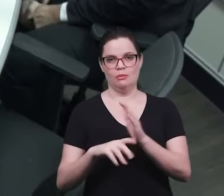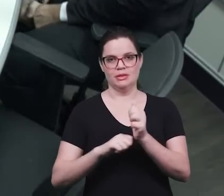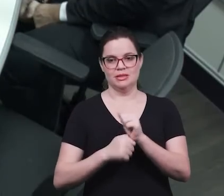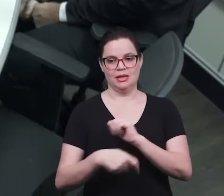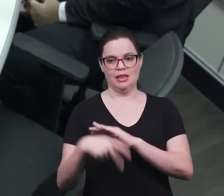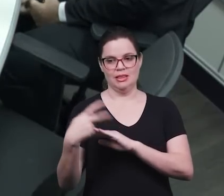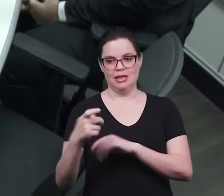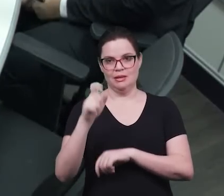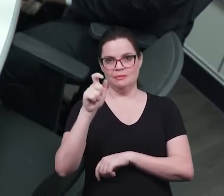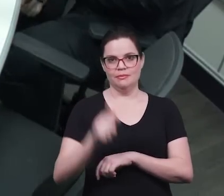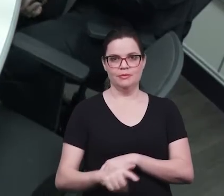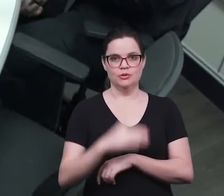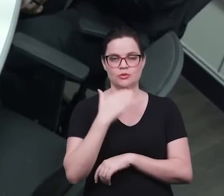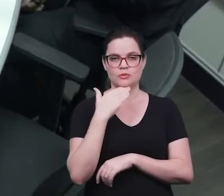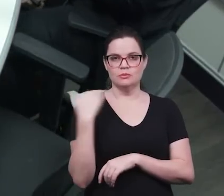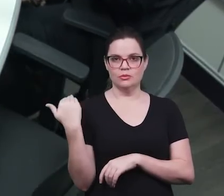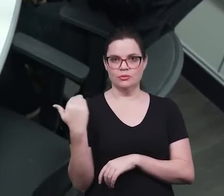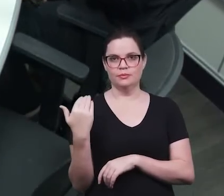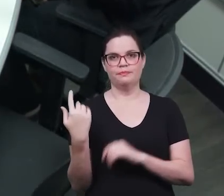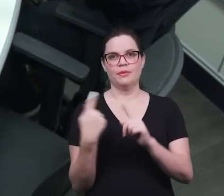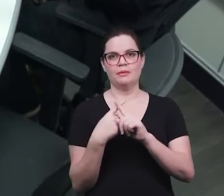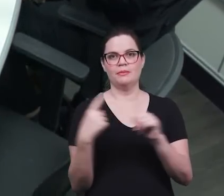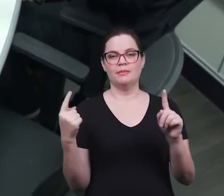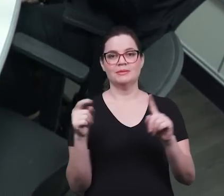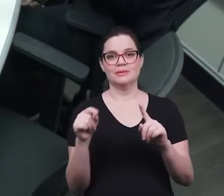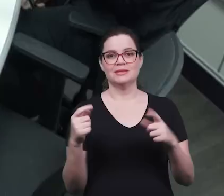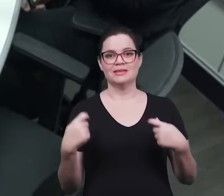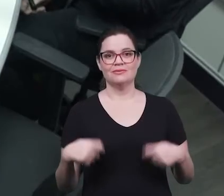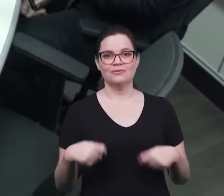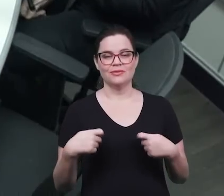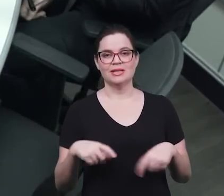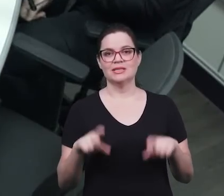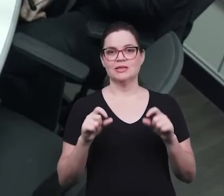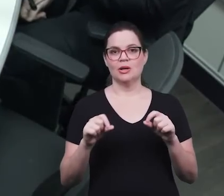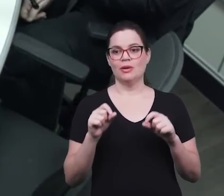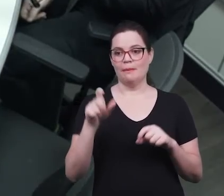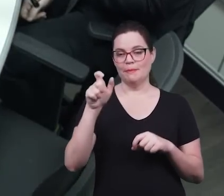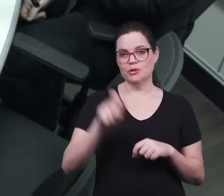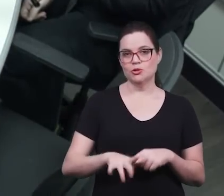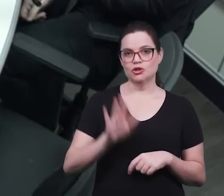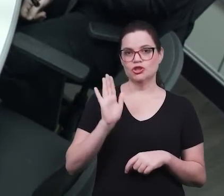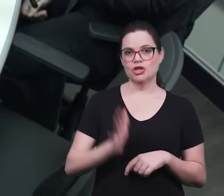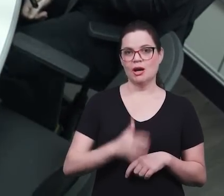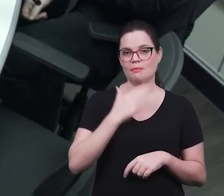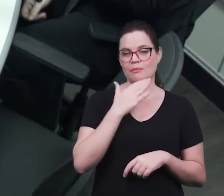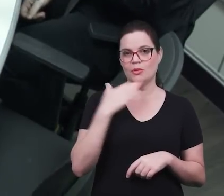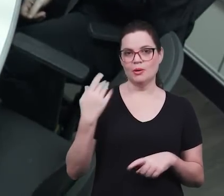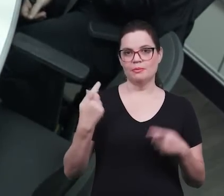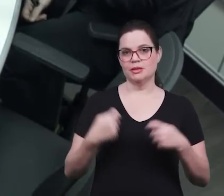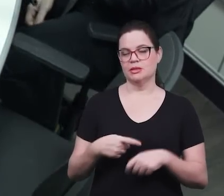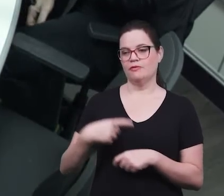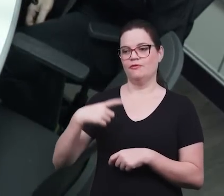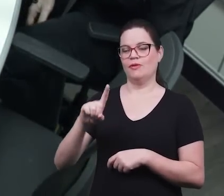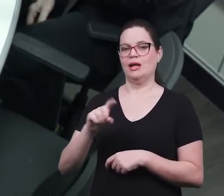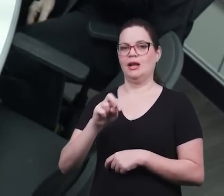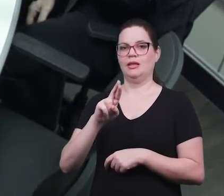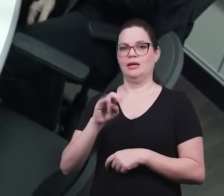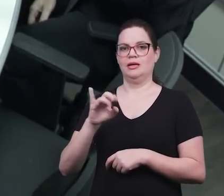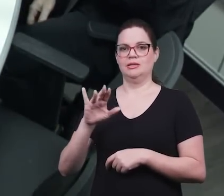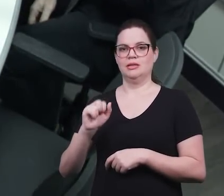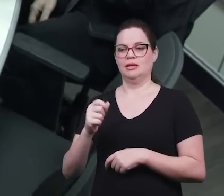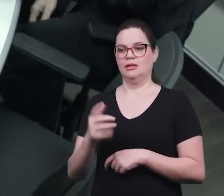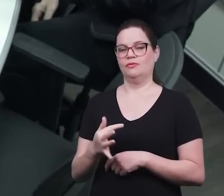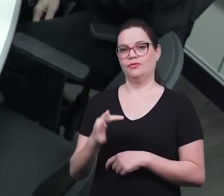aí, para fazer a senha .gov do falecido, você tem que ir à Receita Federal, se cadastrar ou cadastrar o representante